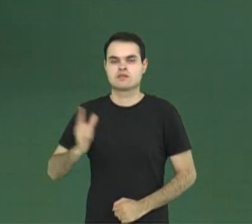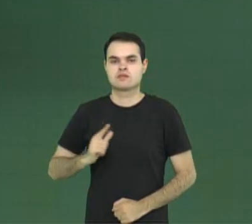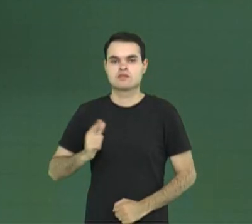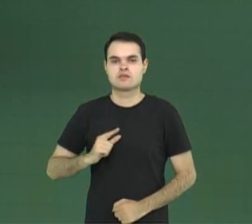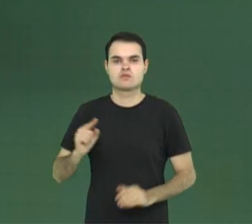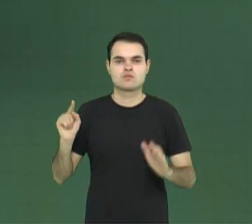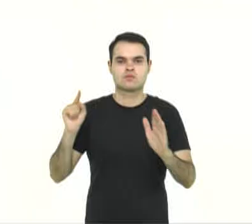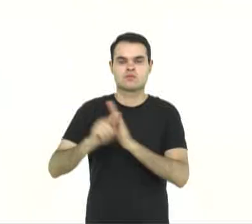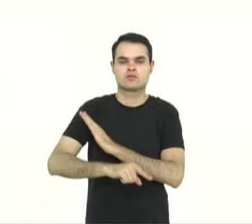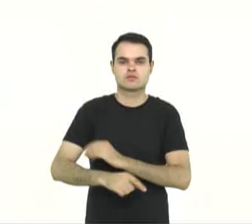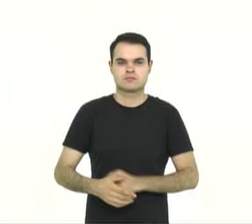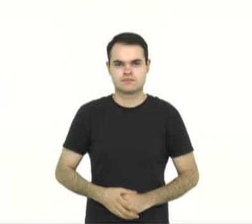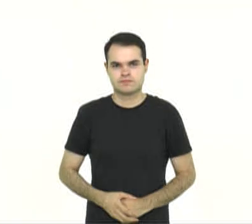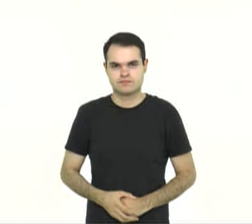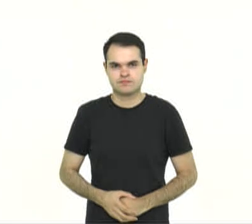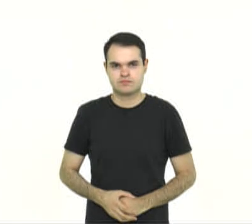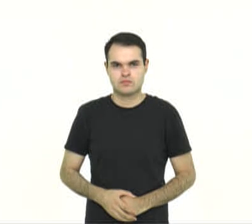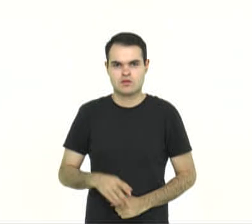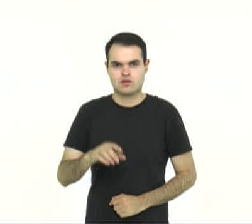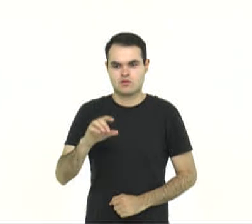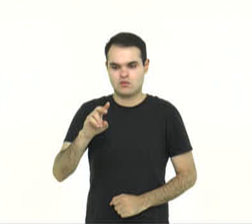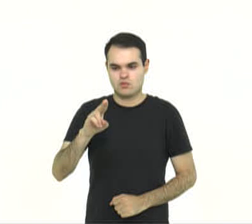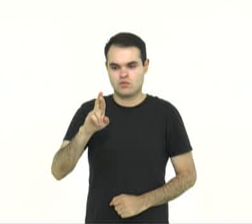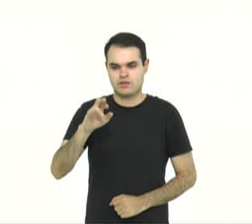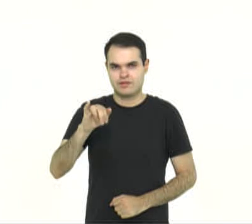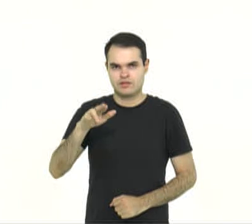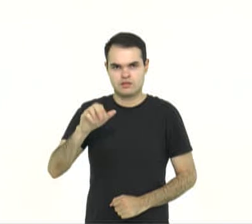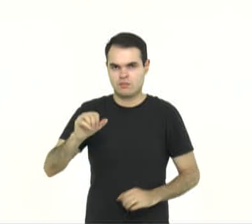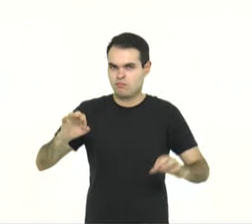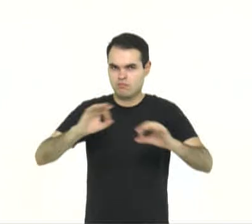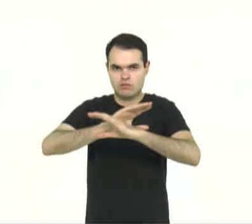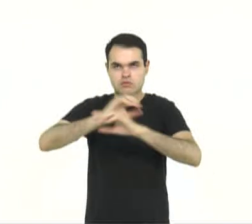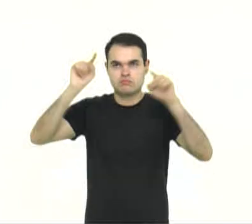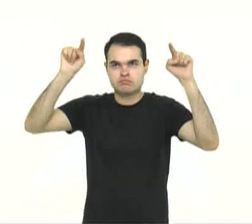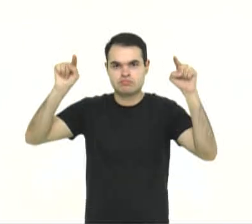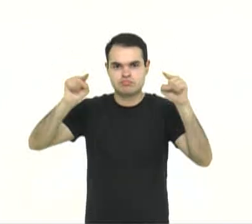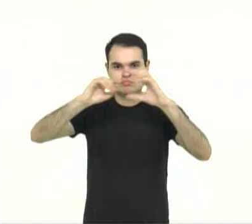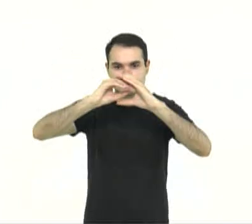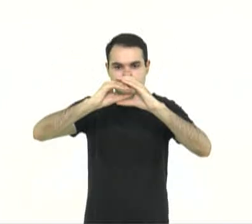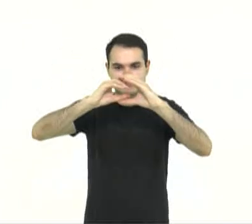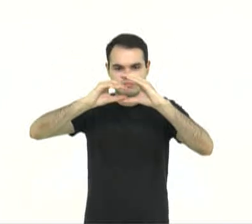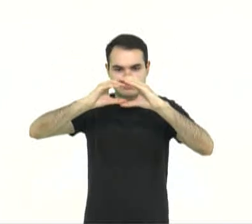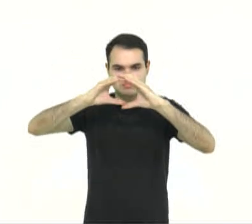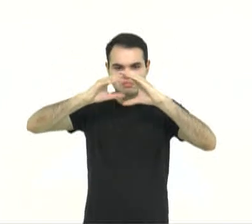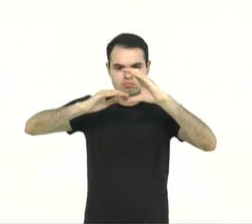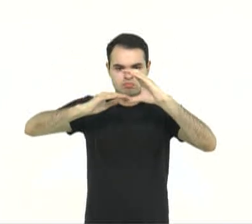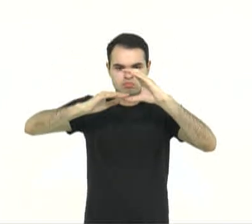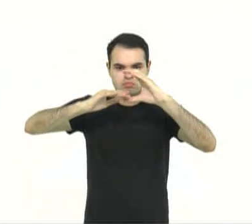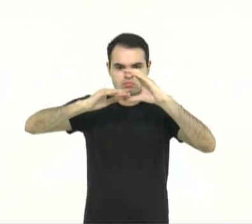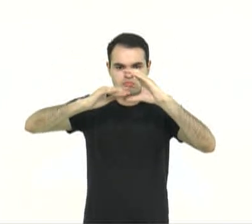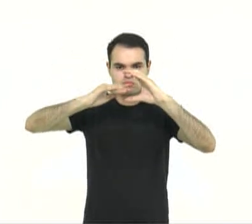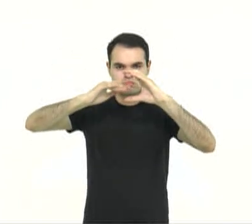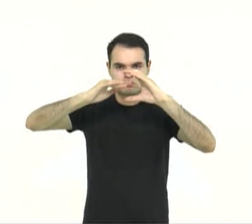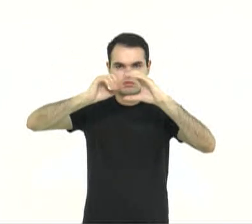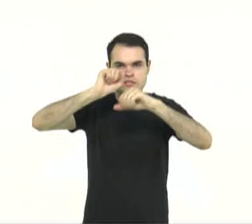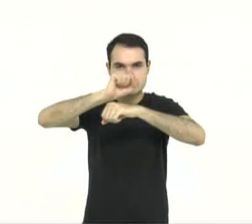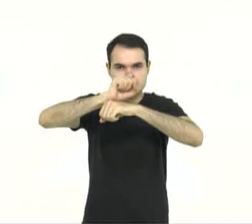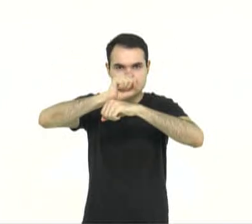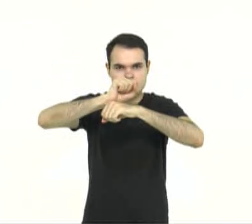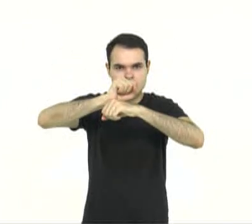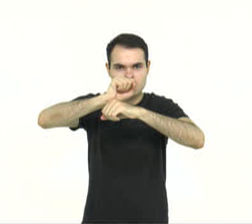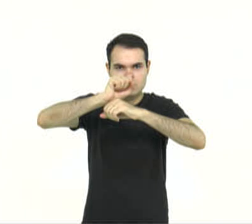vocês. Após a formação da urina, essa é levada para a bexiga urinária, onde ficará armazenada até a eliminação para o meio